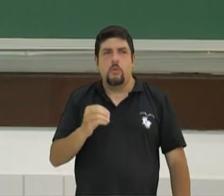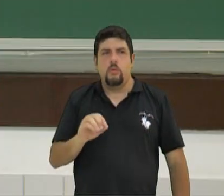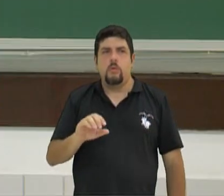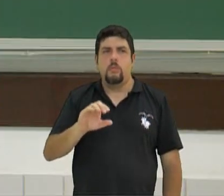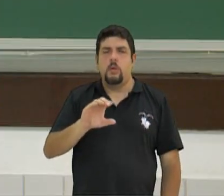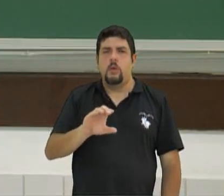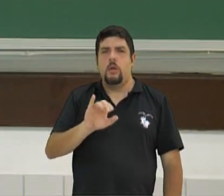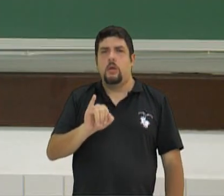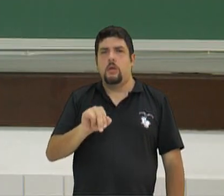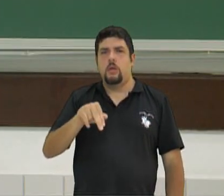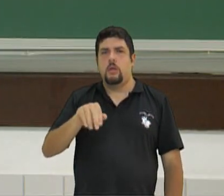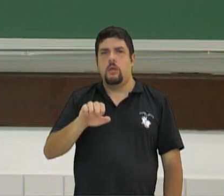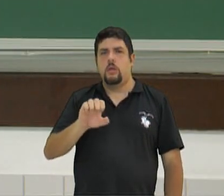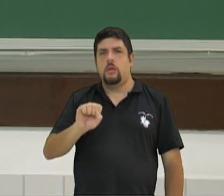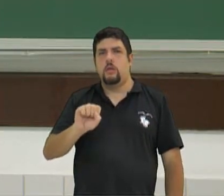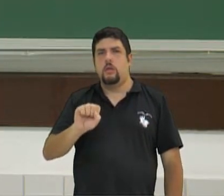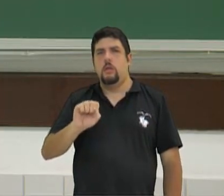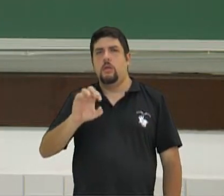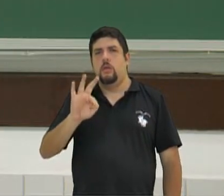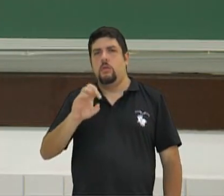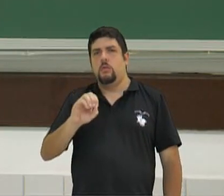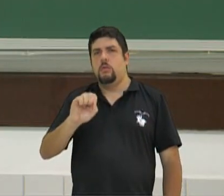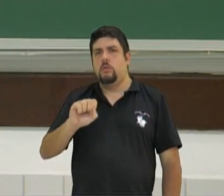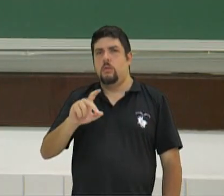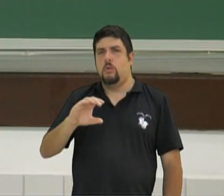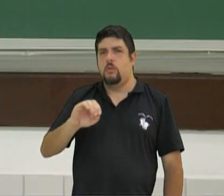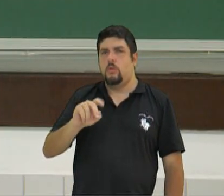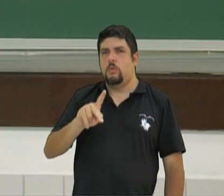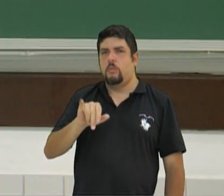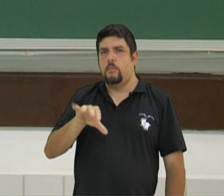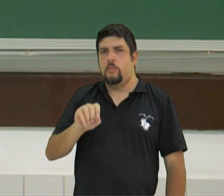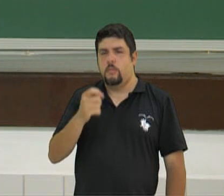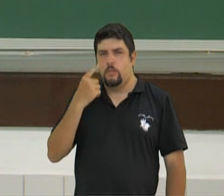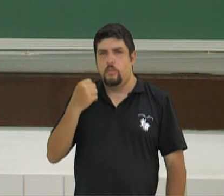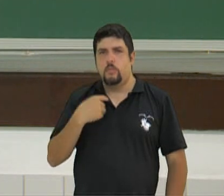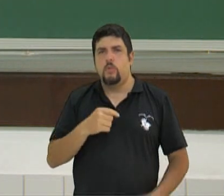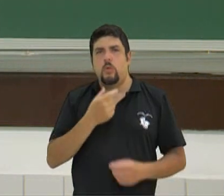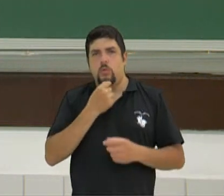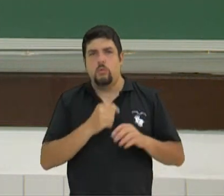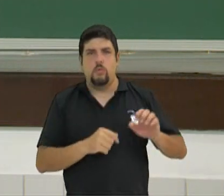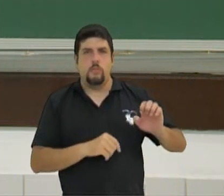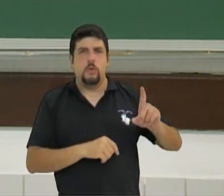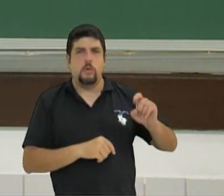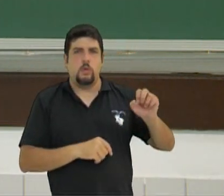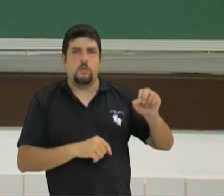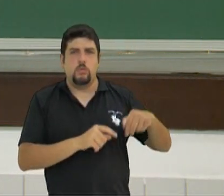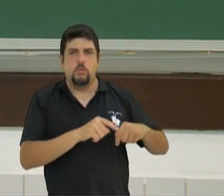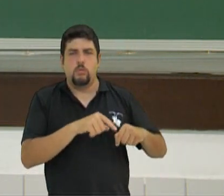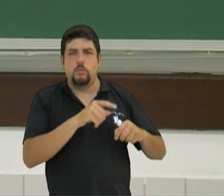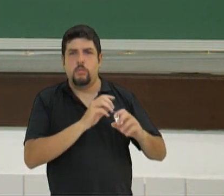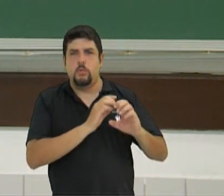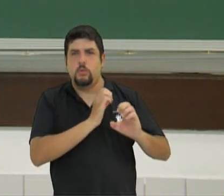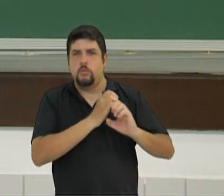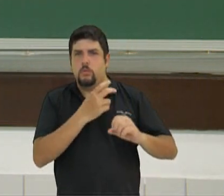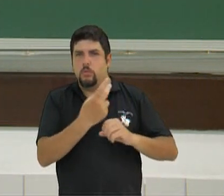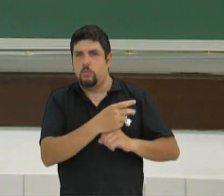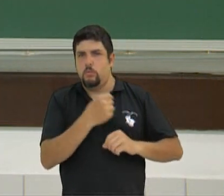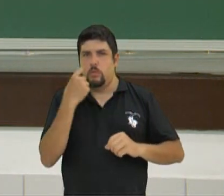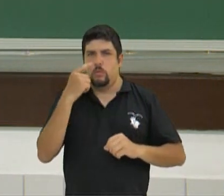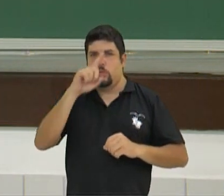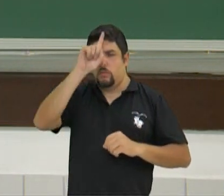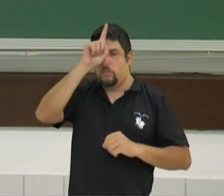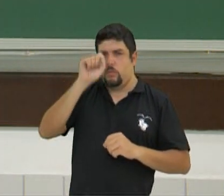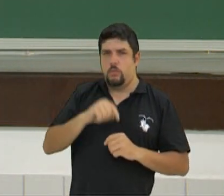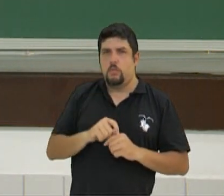ideia do Thomas Edison lá, do engenheiro que inventou das indústrias Thomas Edison. Então, lógico que a primeira alternativa é o